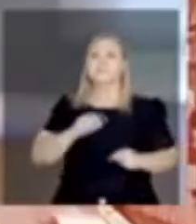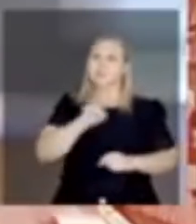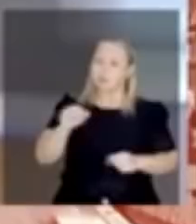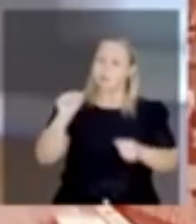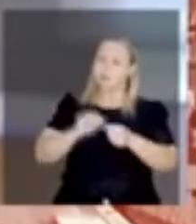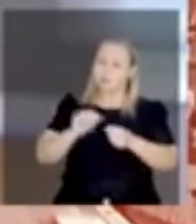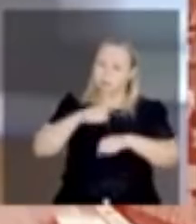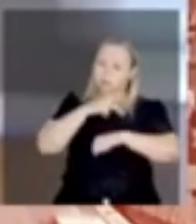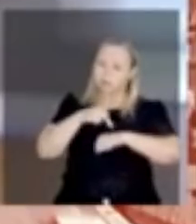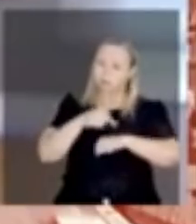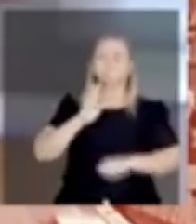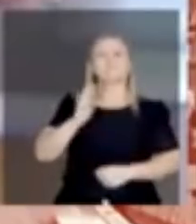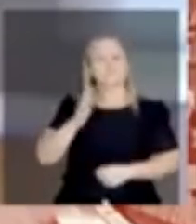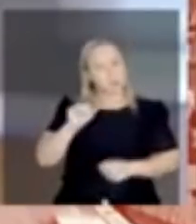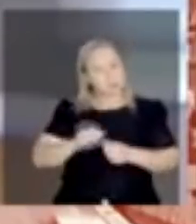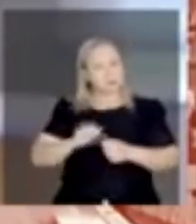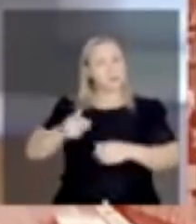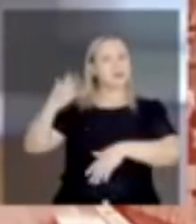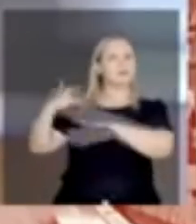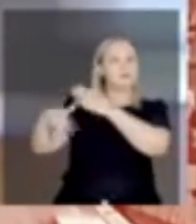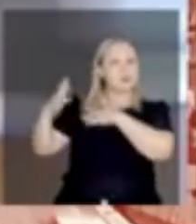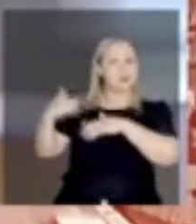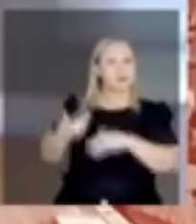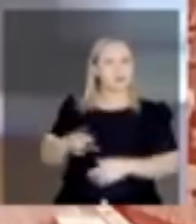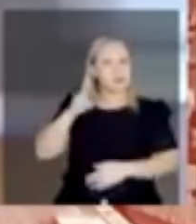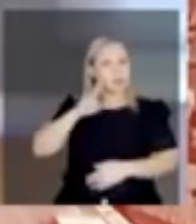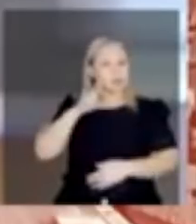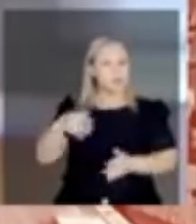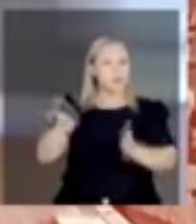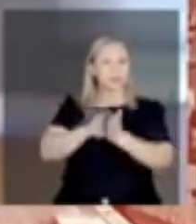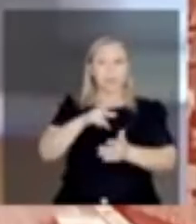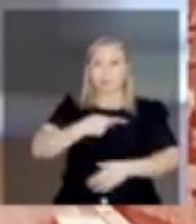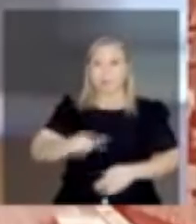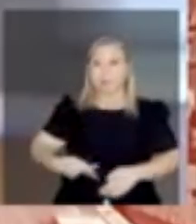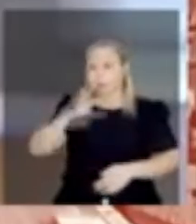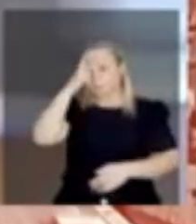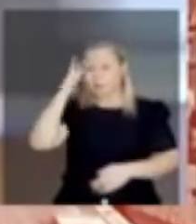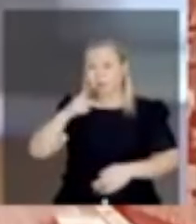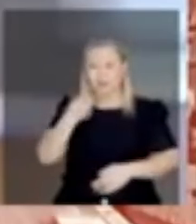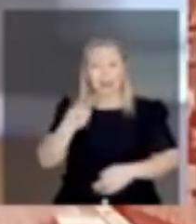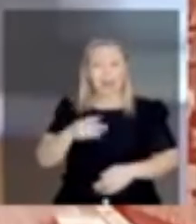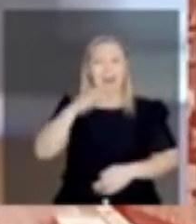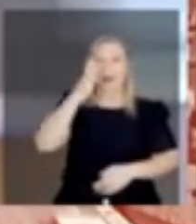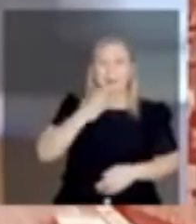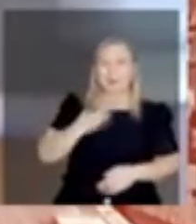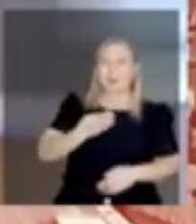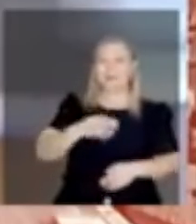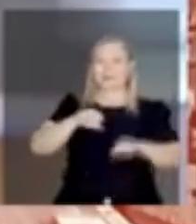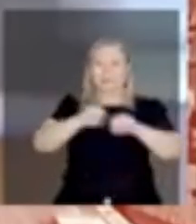inclusive, né? Mesmo a Folha, o jornal da Igreja Universal, que é um jornal com 3 milhões de